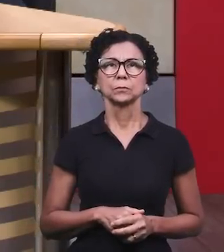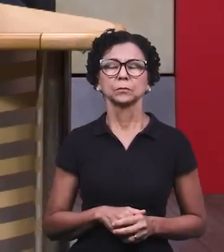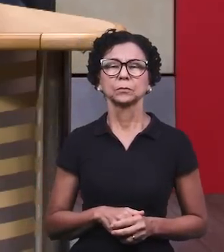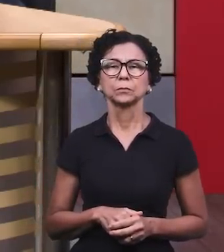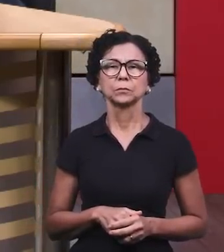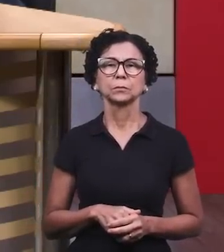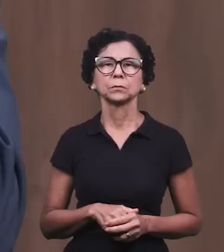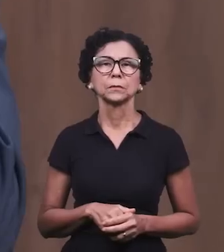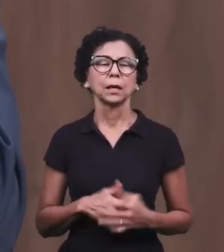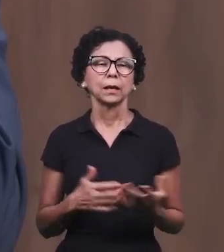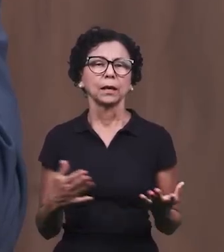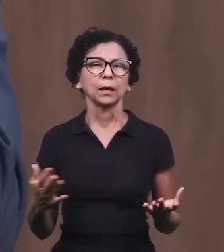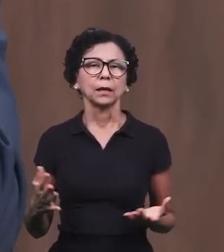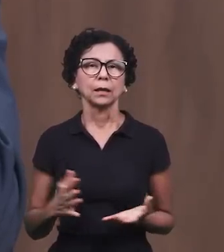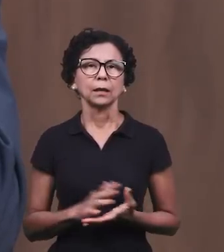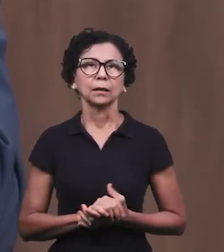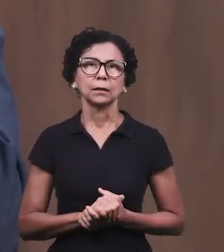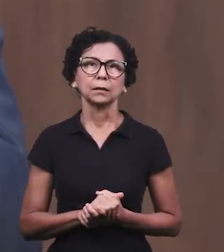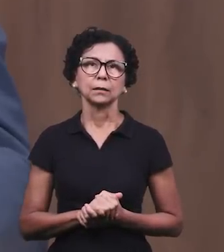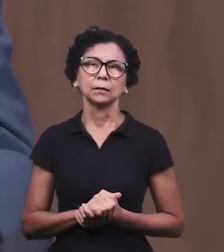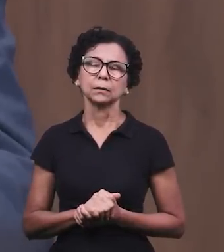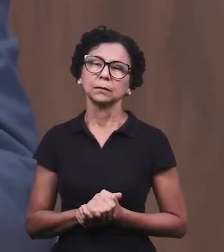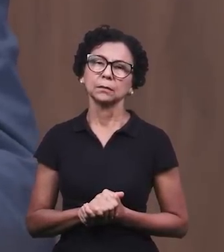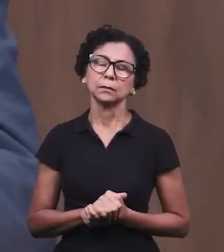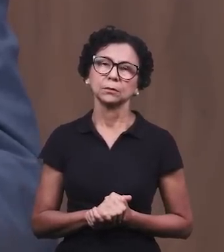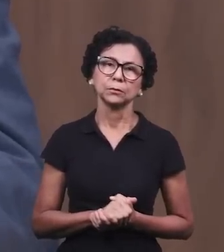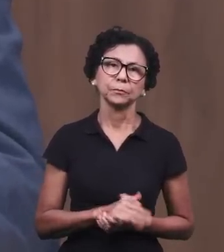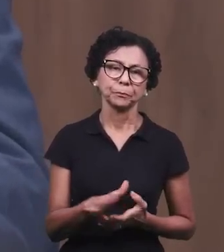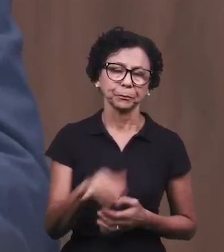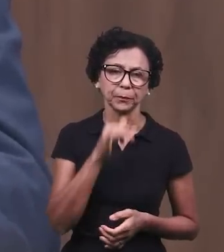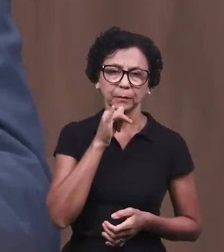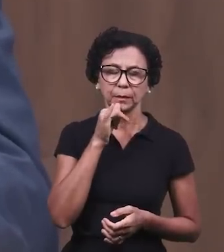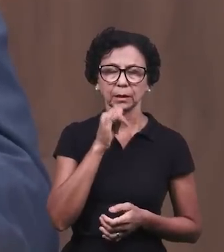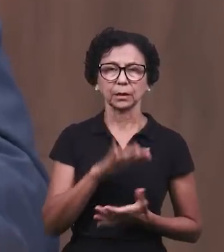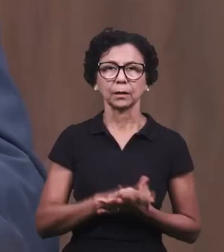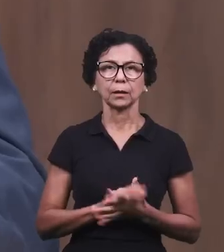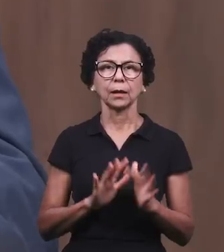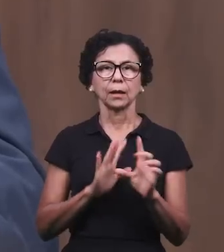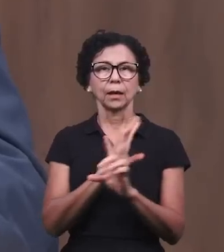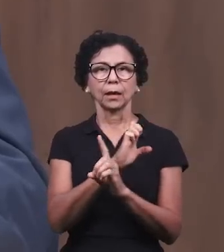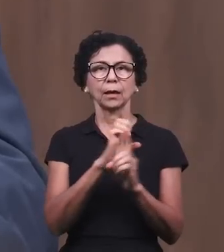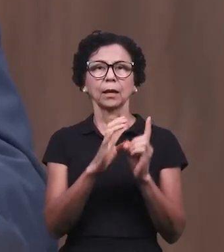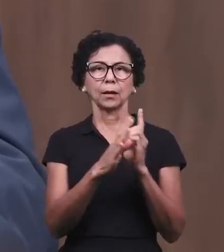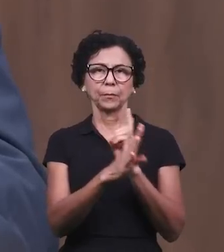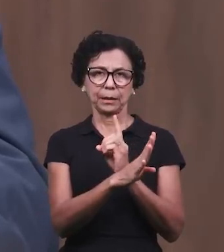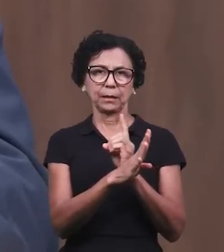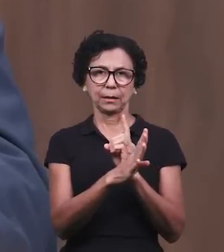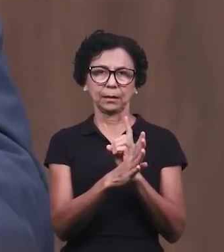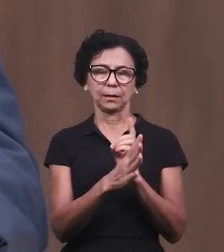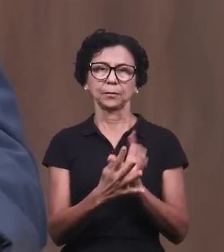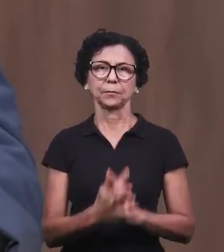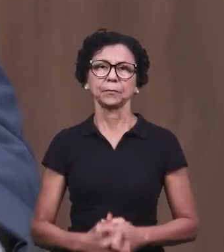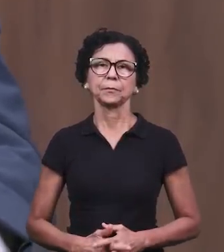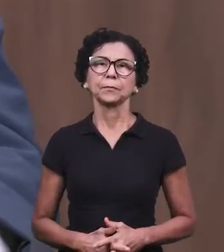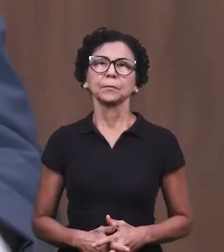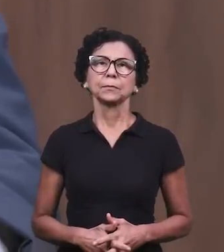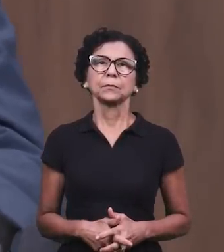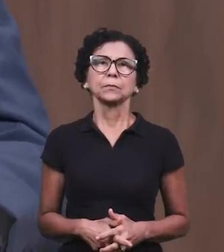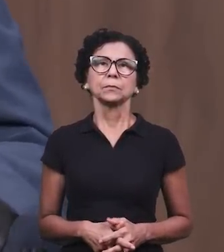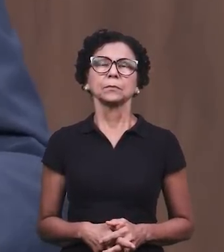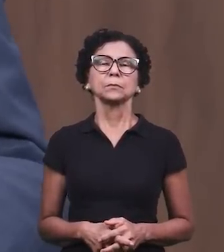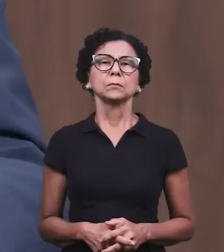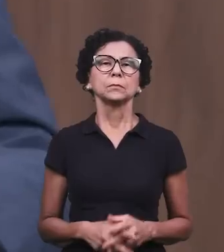dizer, você não pode... E é isso que tem sido dito. Por exemplo, a EBD, quer dizer, você diz assim, então vamos